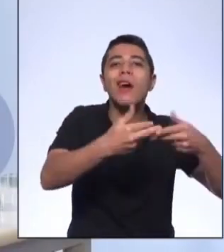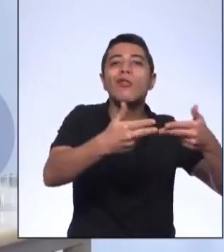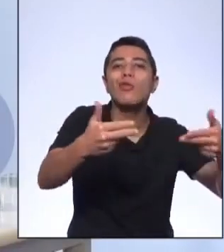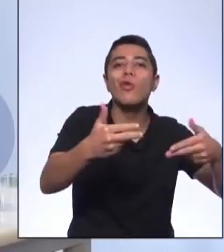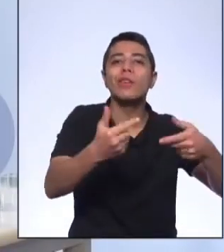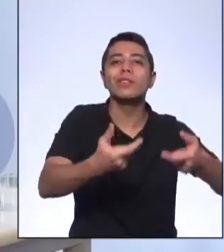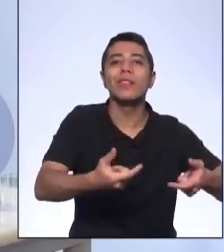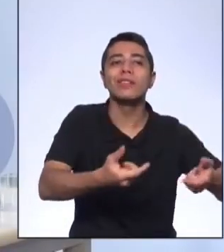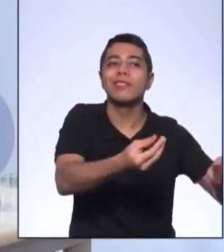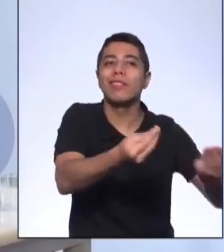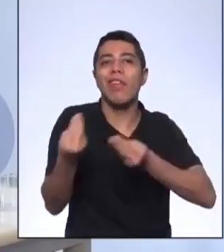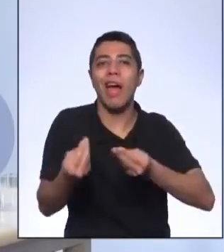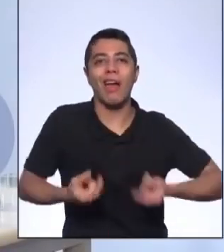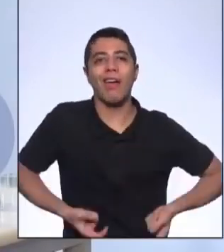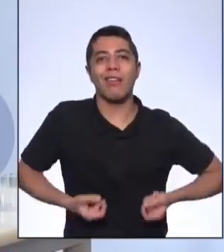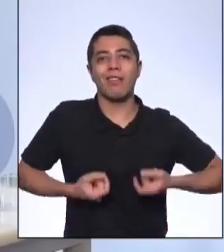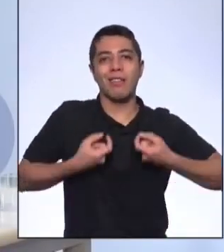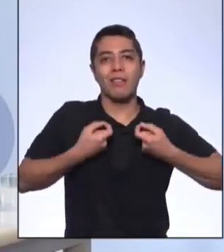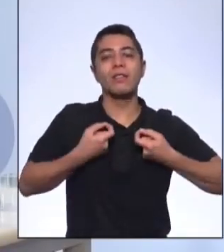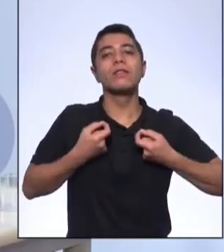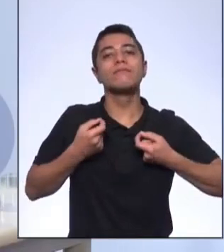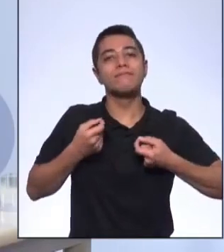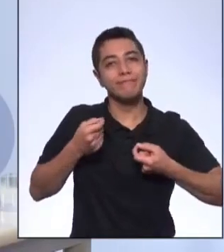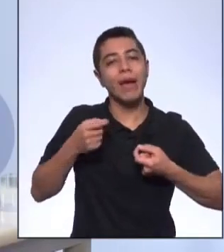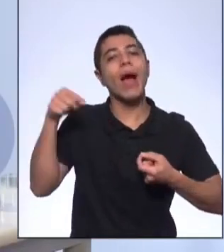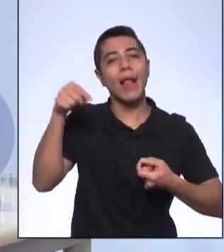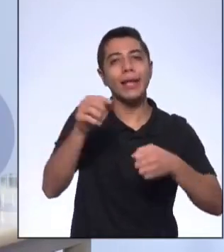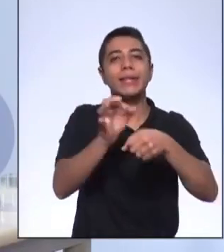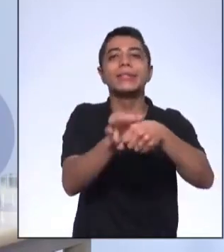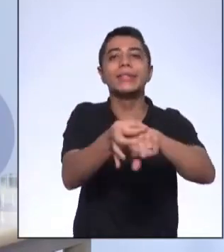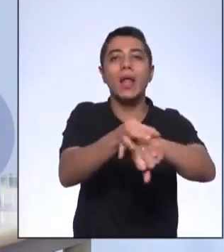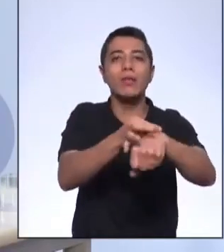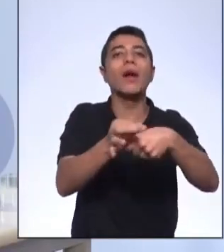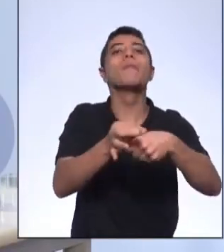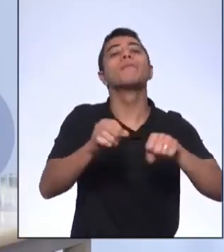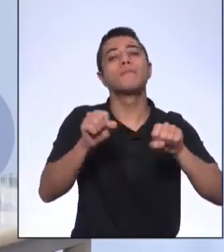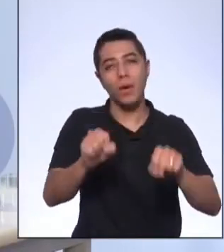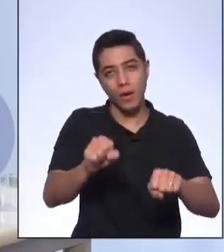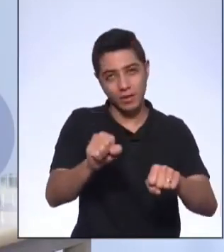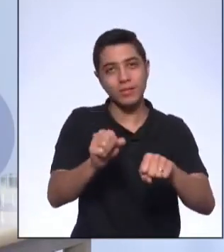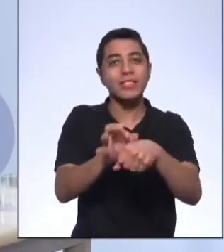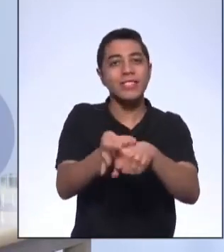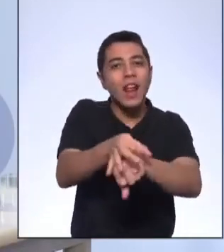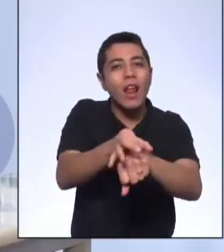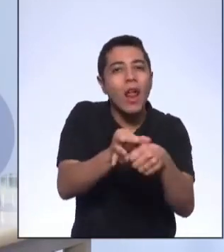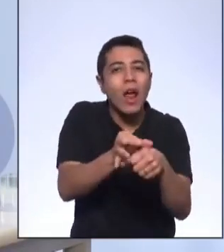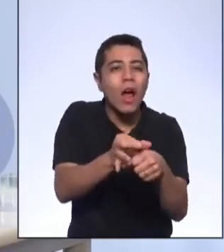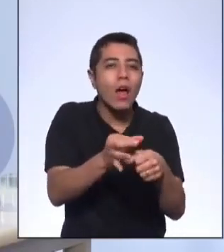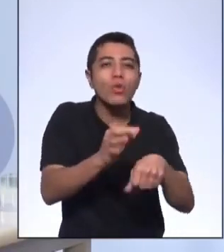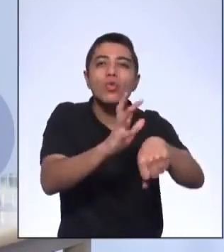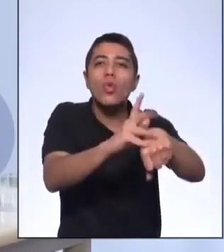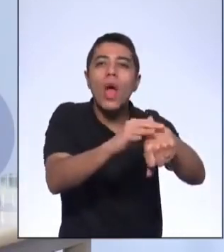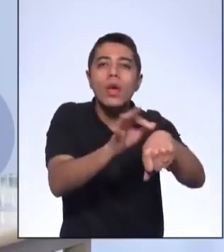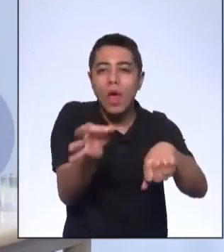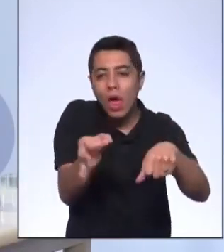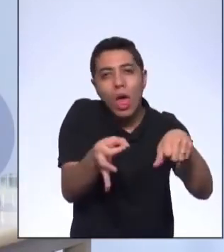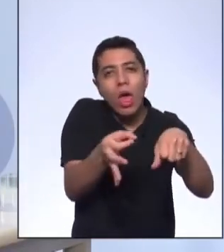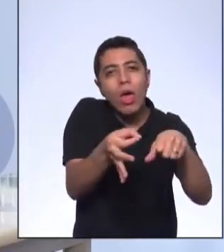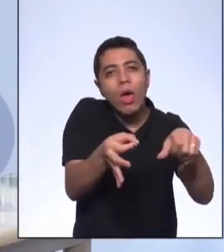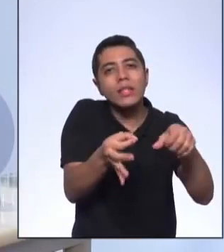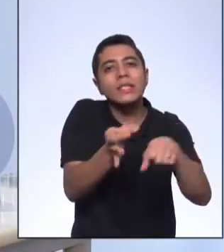DNA, podem fazer com que essas células mutadas, né, elas se multipliquem